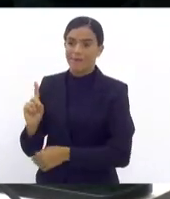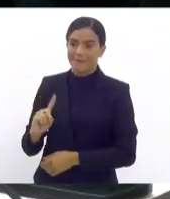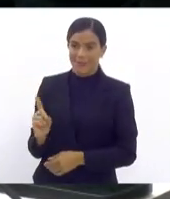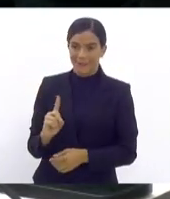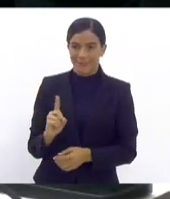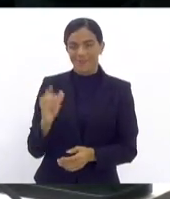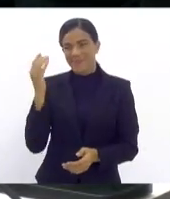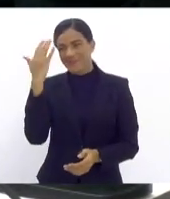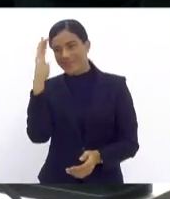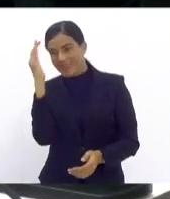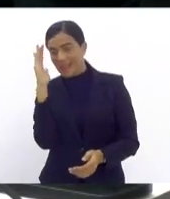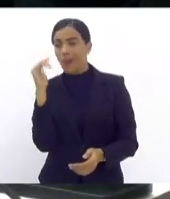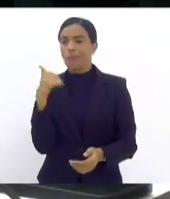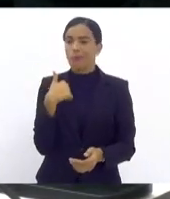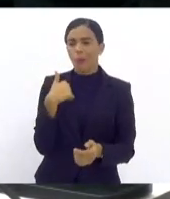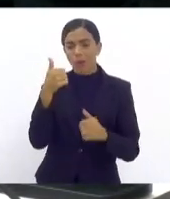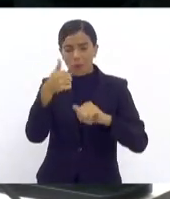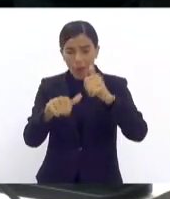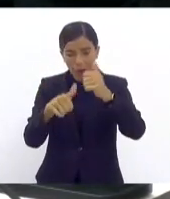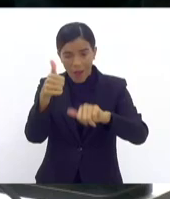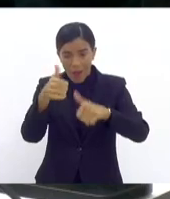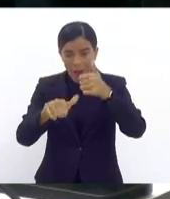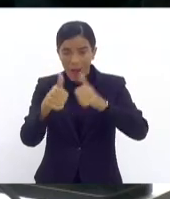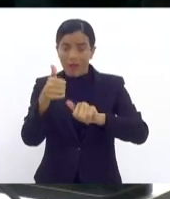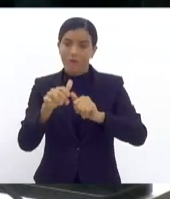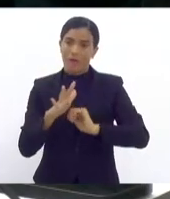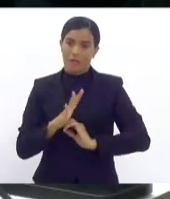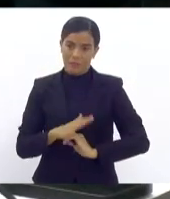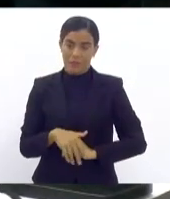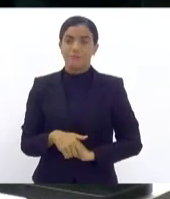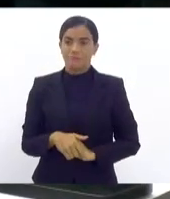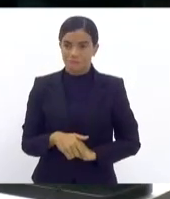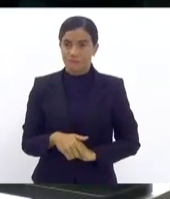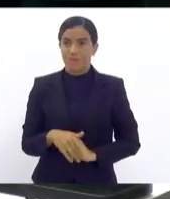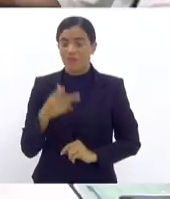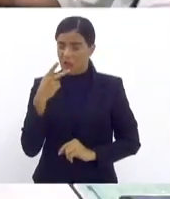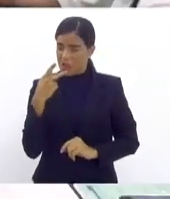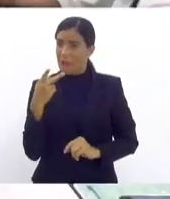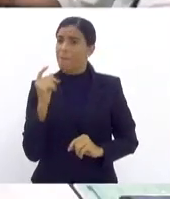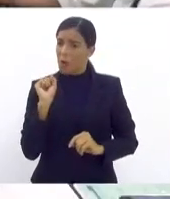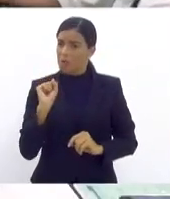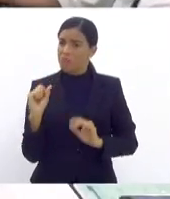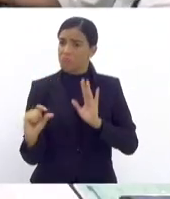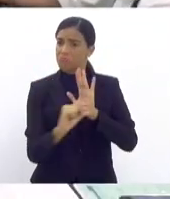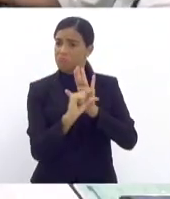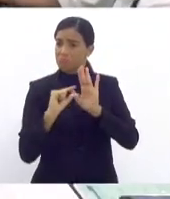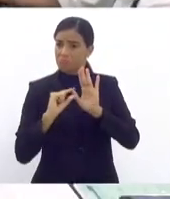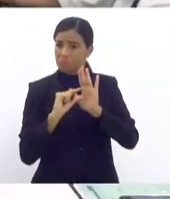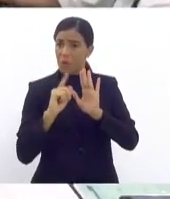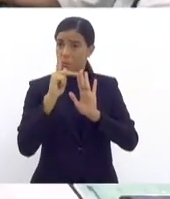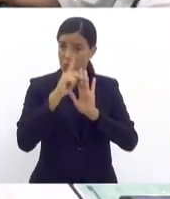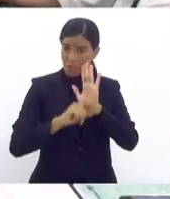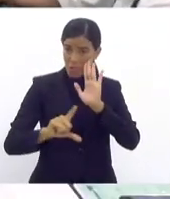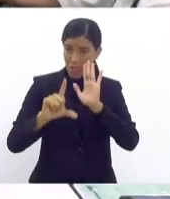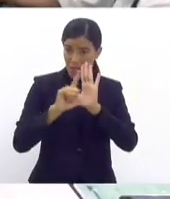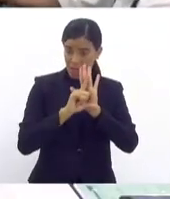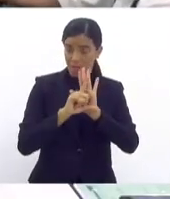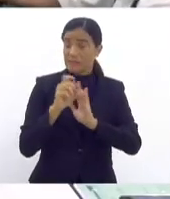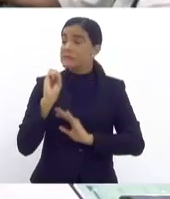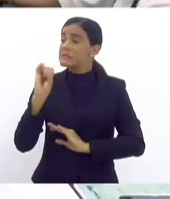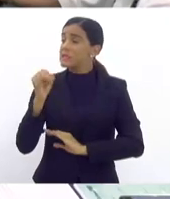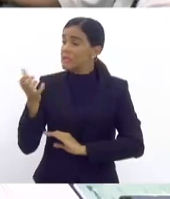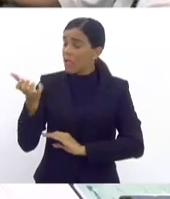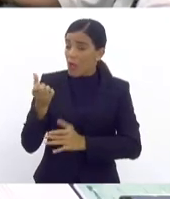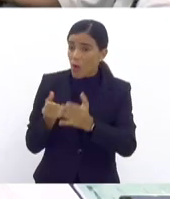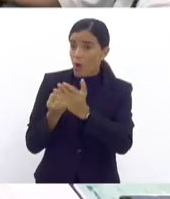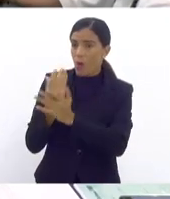com razoabilidade dentro daquilo que é meu entendimento. Vossa Excelência pode dizer, olha, num projeto de lei, se decidirem comprar um monitor ambiental, sim, que seja